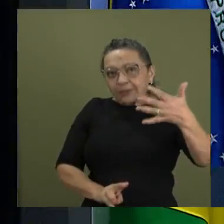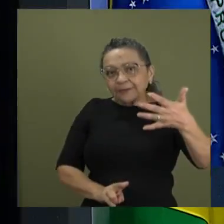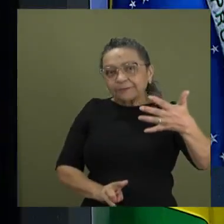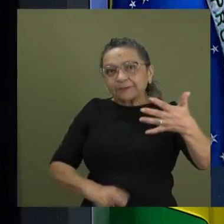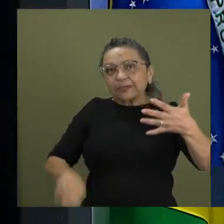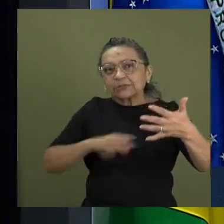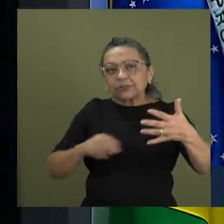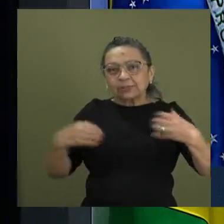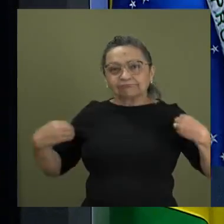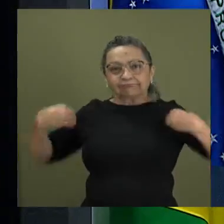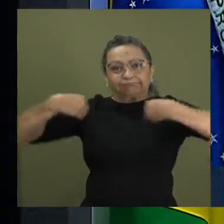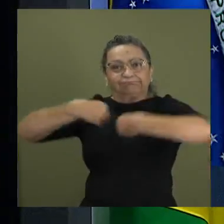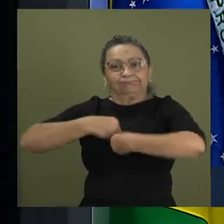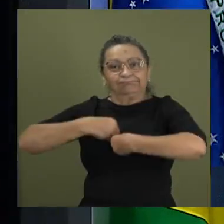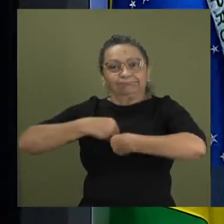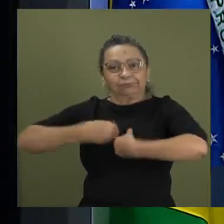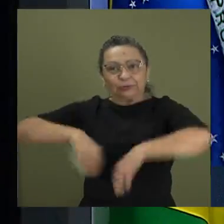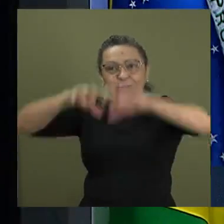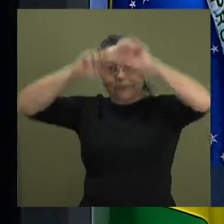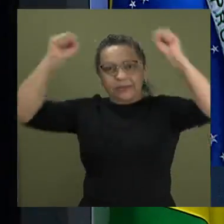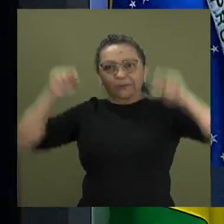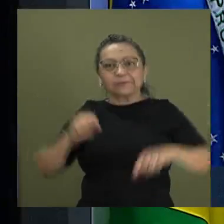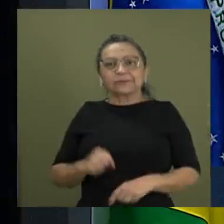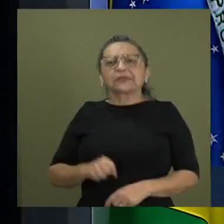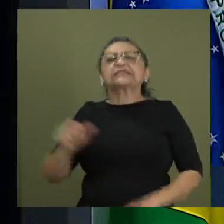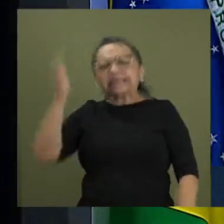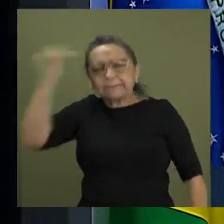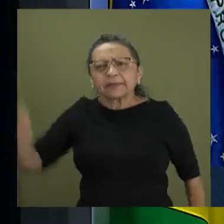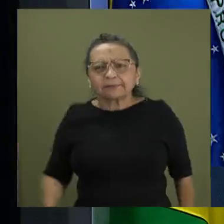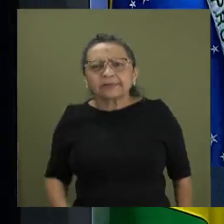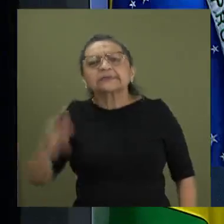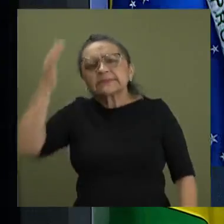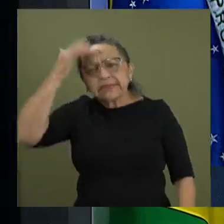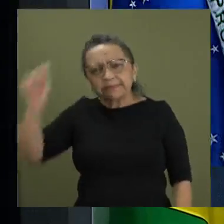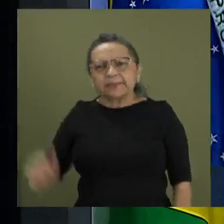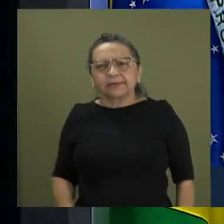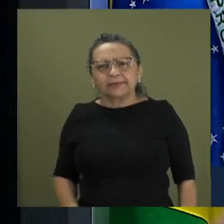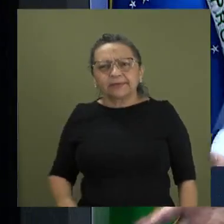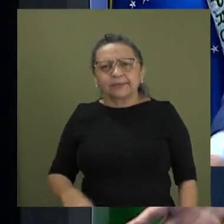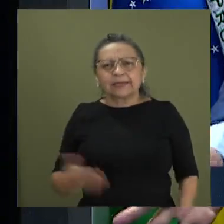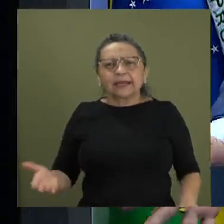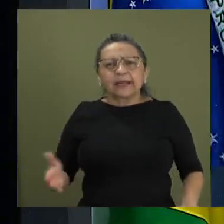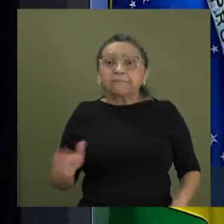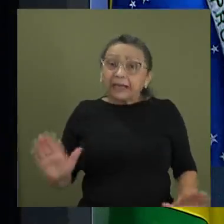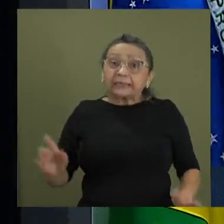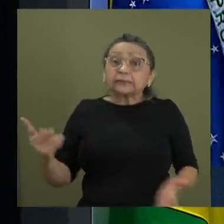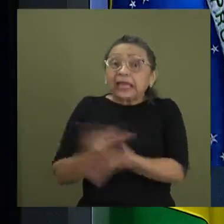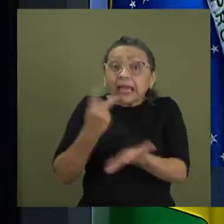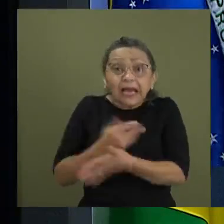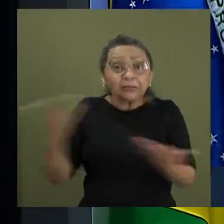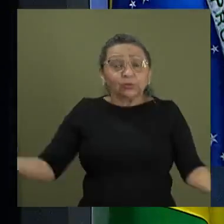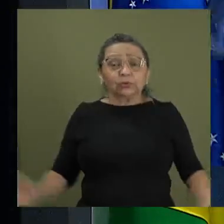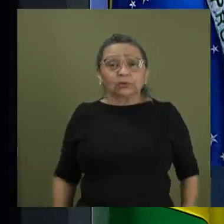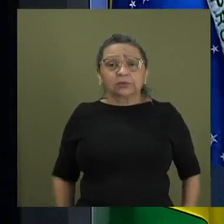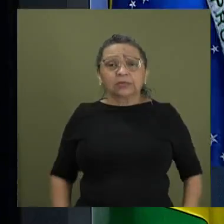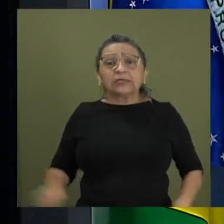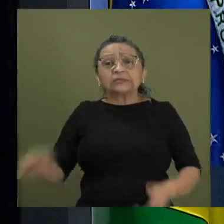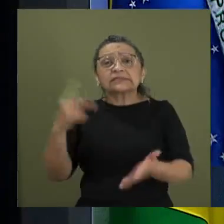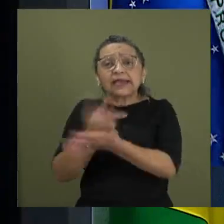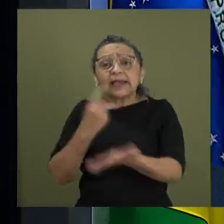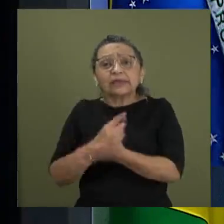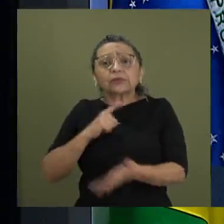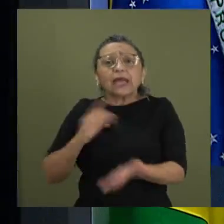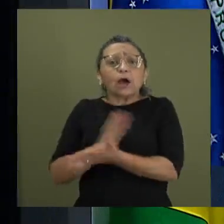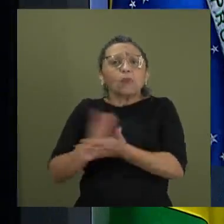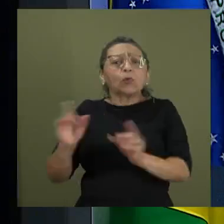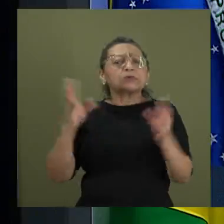de ministros do Supremo Tribunal Federal. Sabe, mas está errado isso. Tem alguma coisa